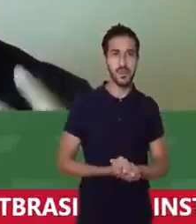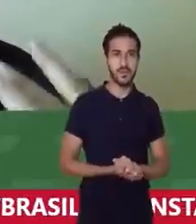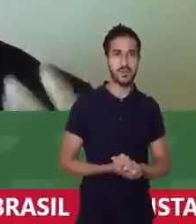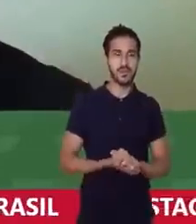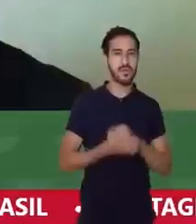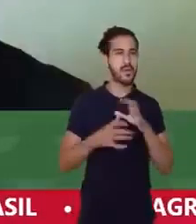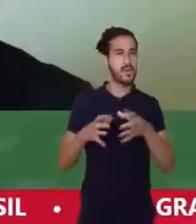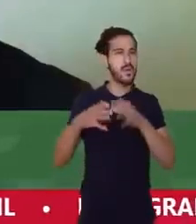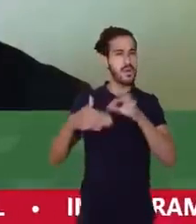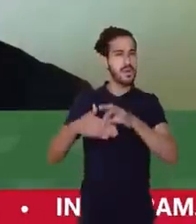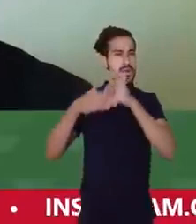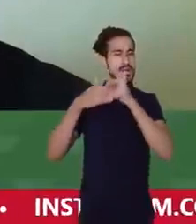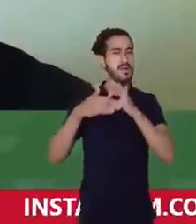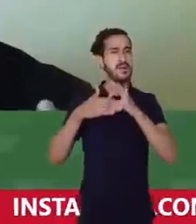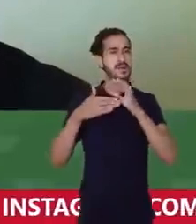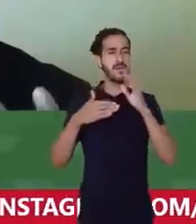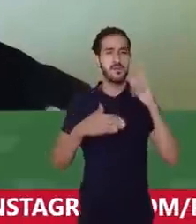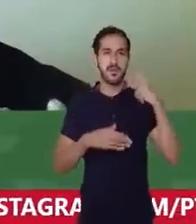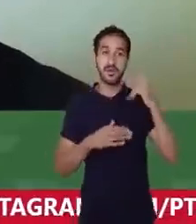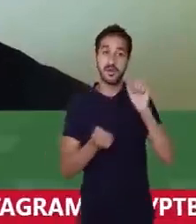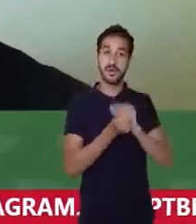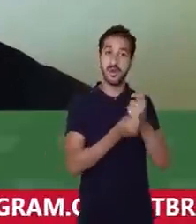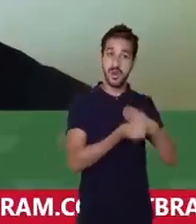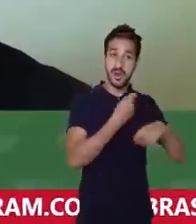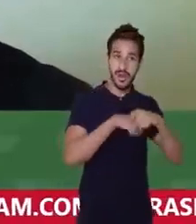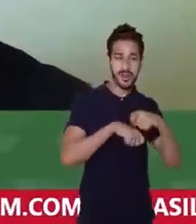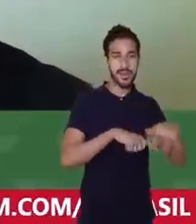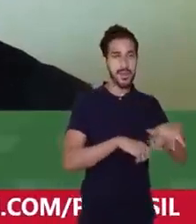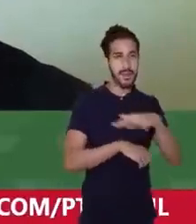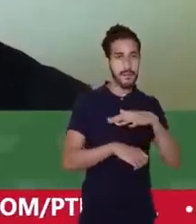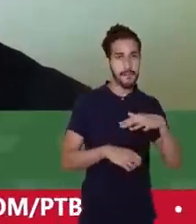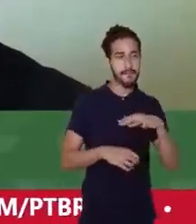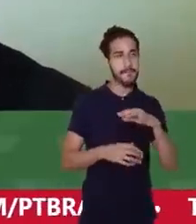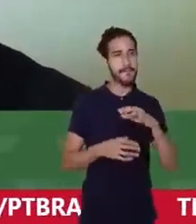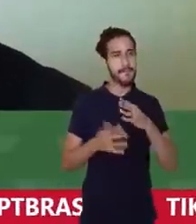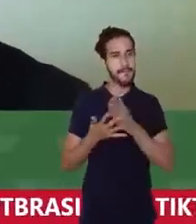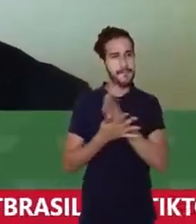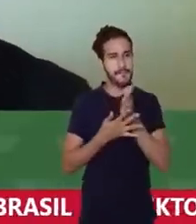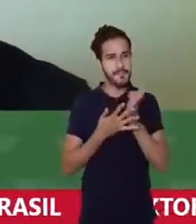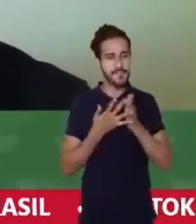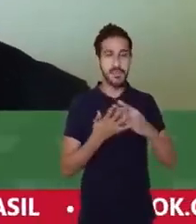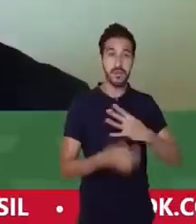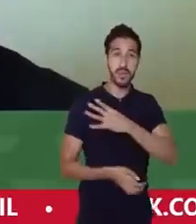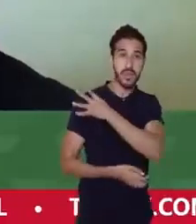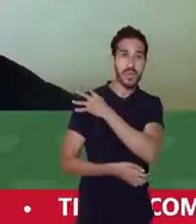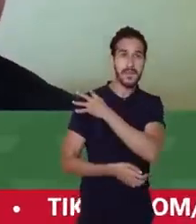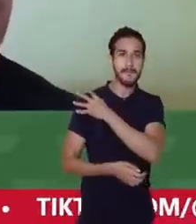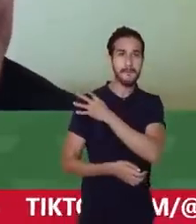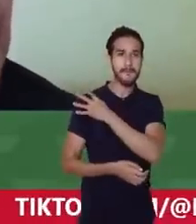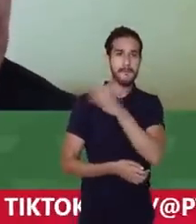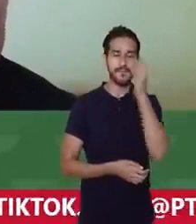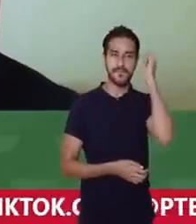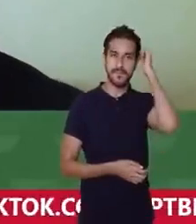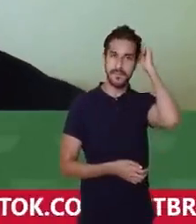A elite política, junto com o mercado financeiro, com segmentos militares,